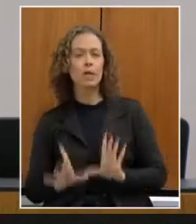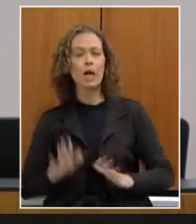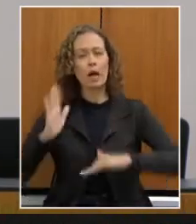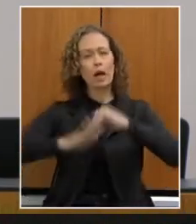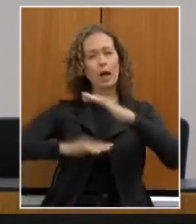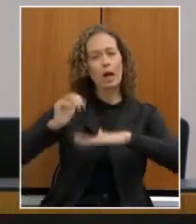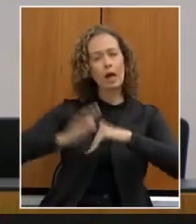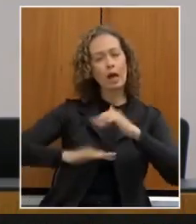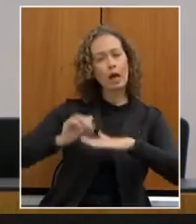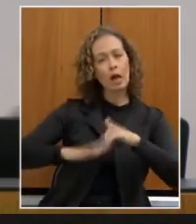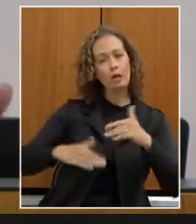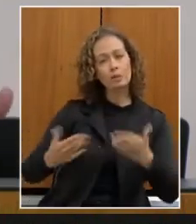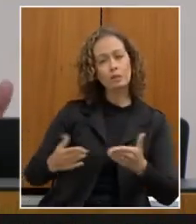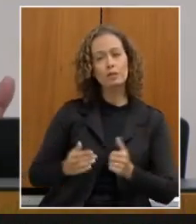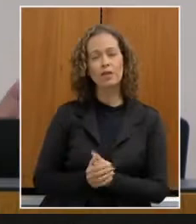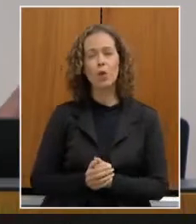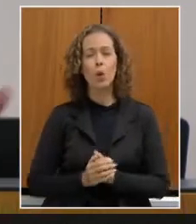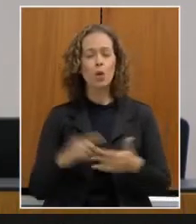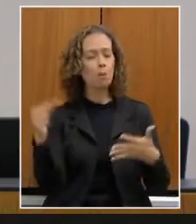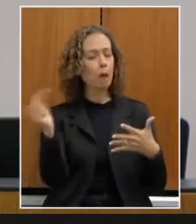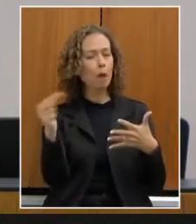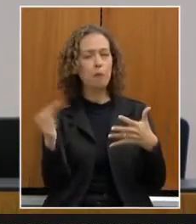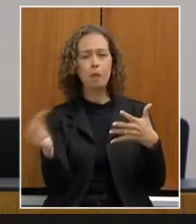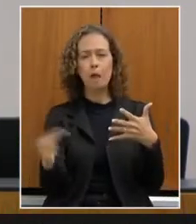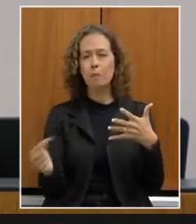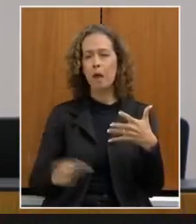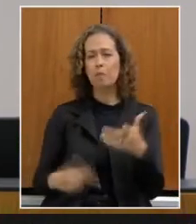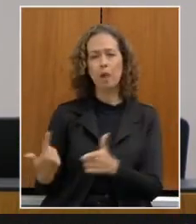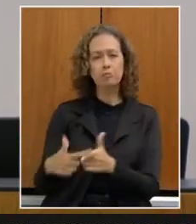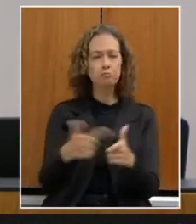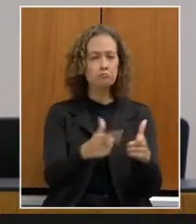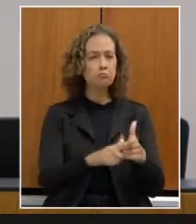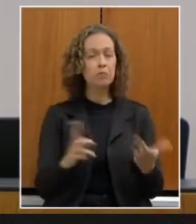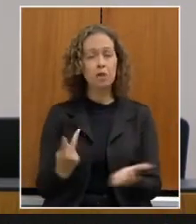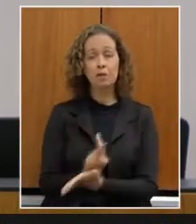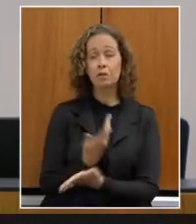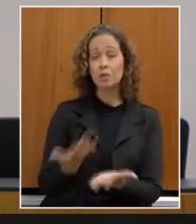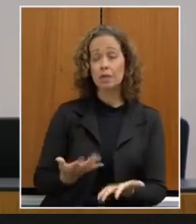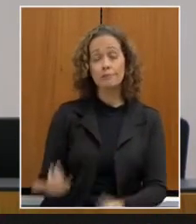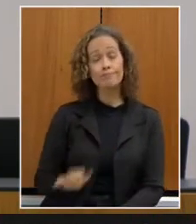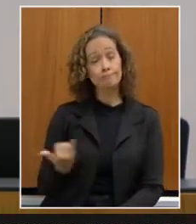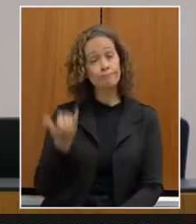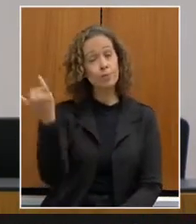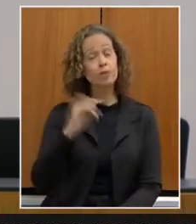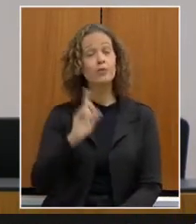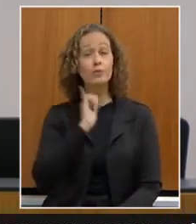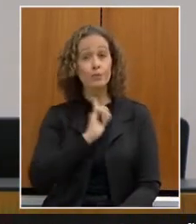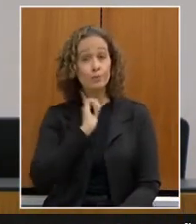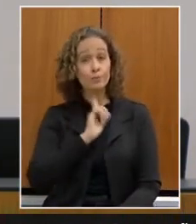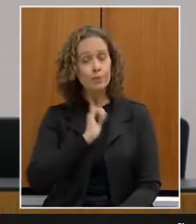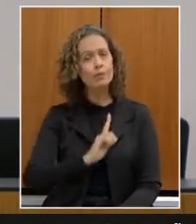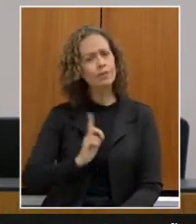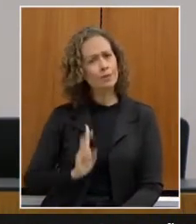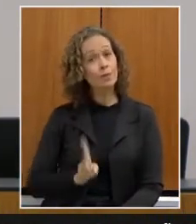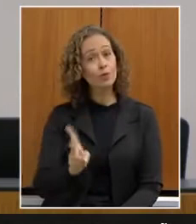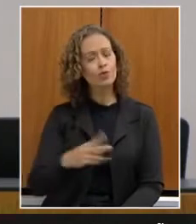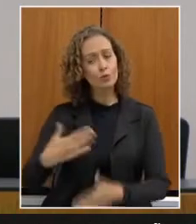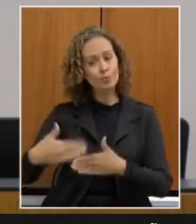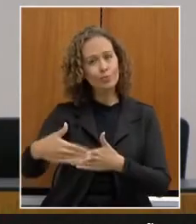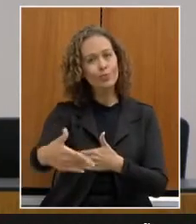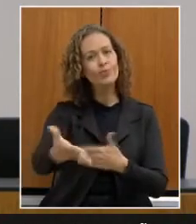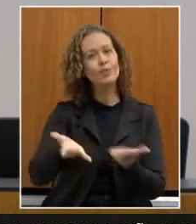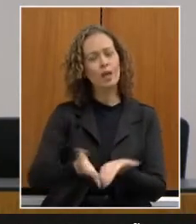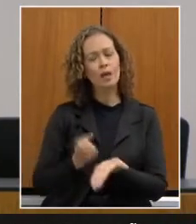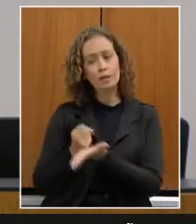Enfim, são vários motivos, vários problemas que acontecem. É muito importante que Minas continue a dar essa